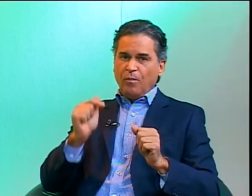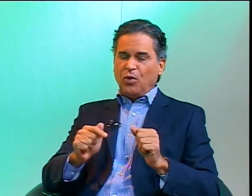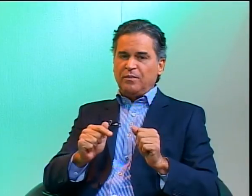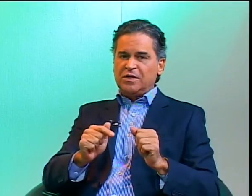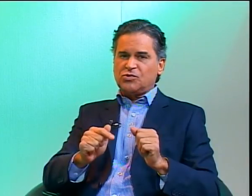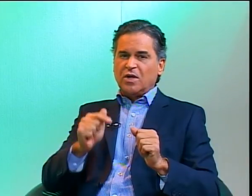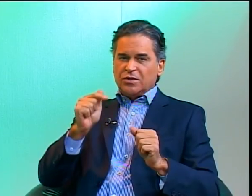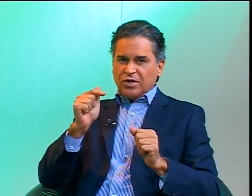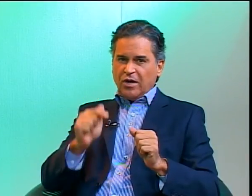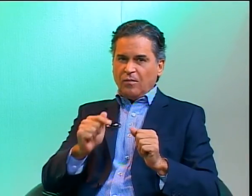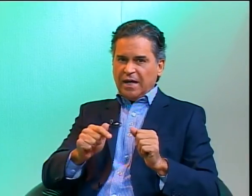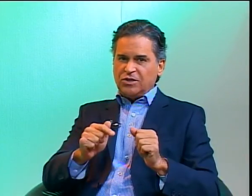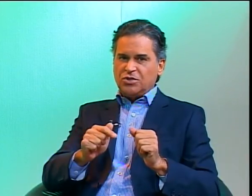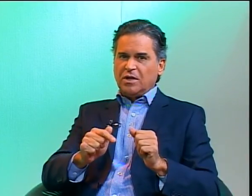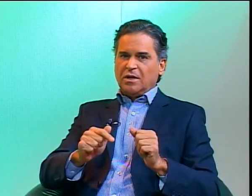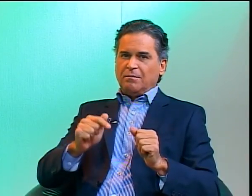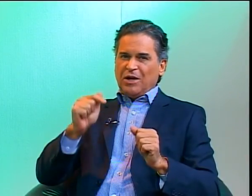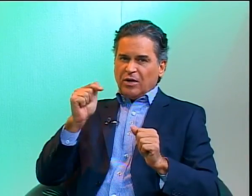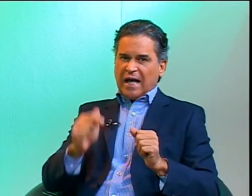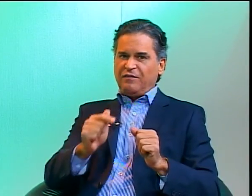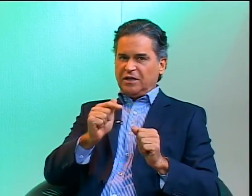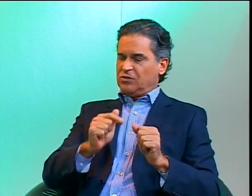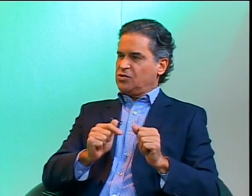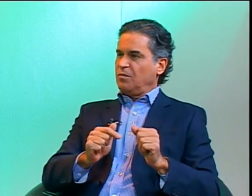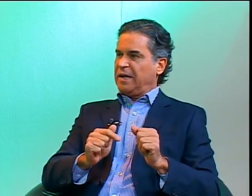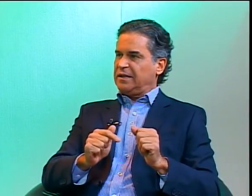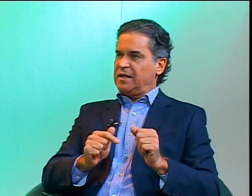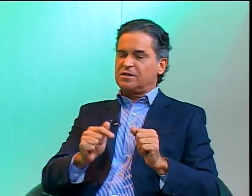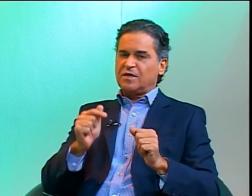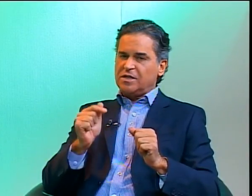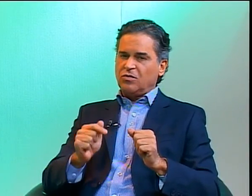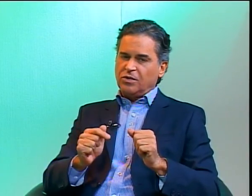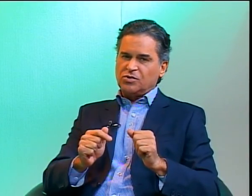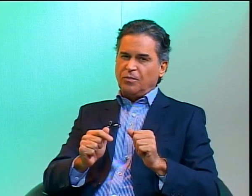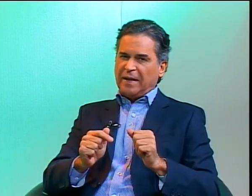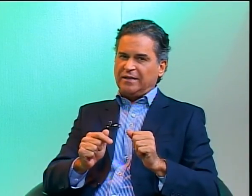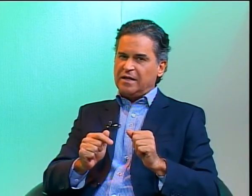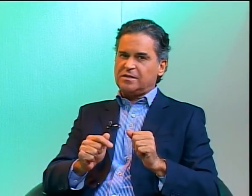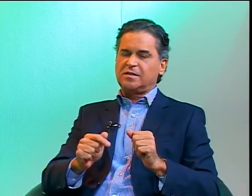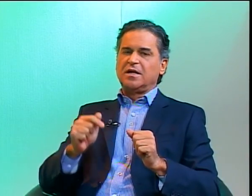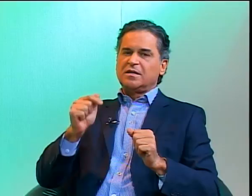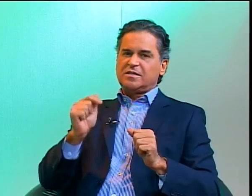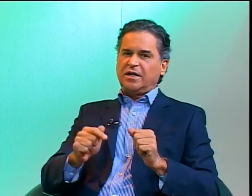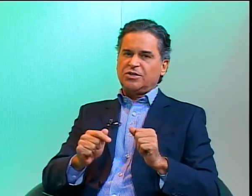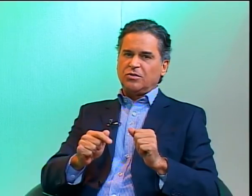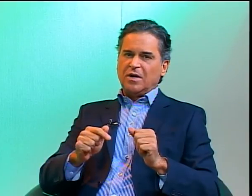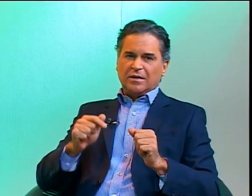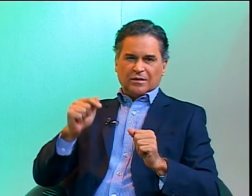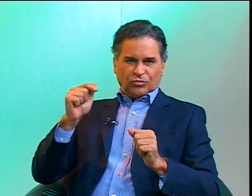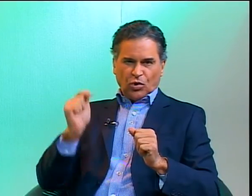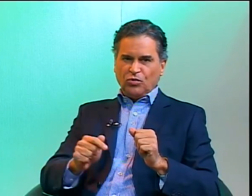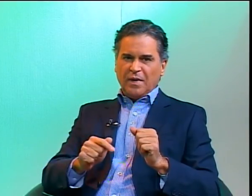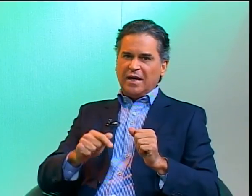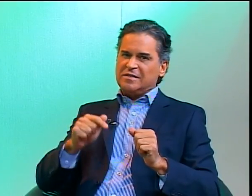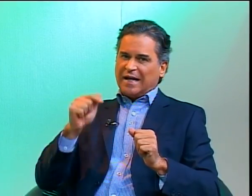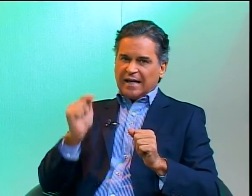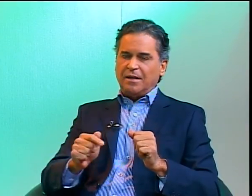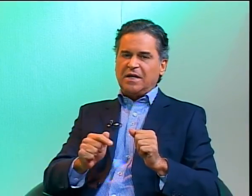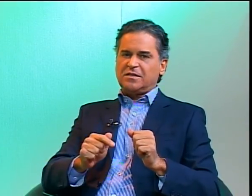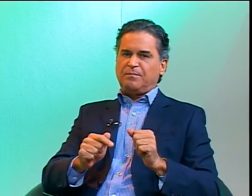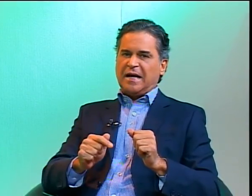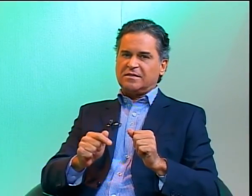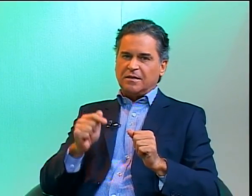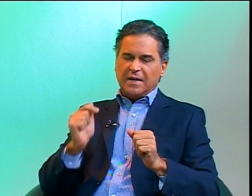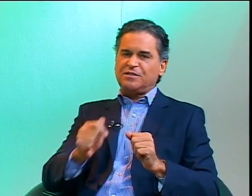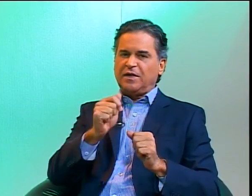aquele compromisso de realmente melhorar a vida dos riopretenses, fazer com que os riopretenses sejam, todo mês, a cada